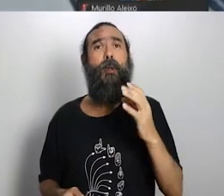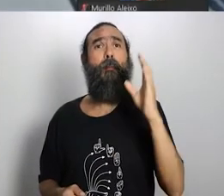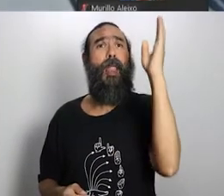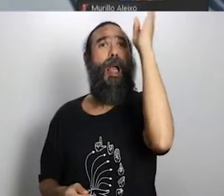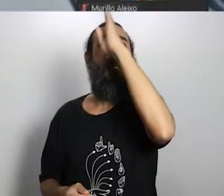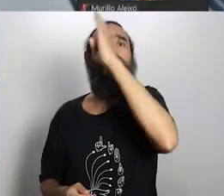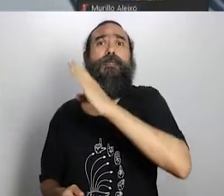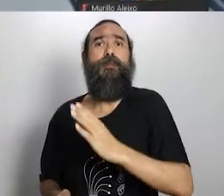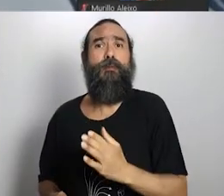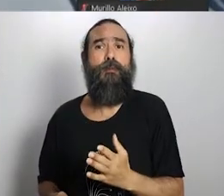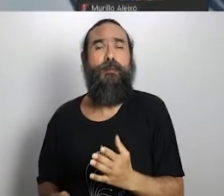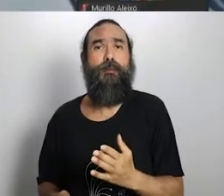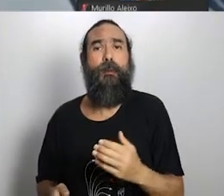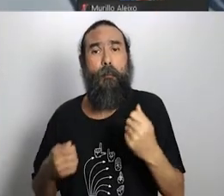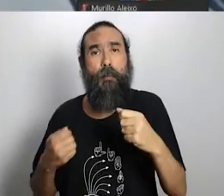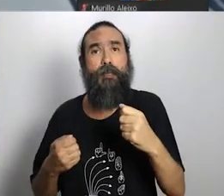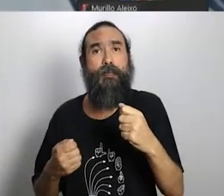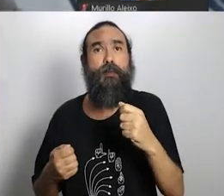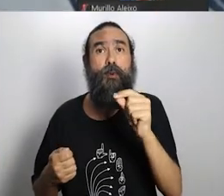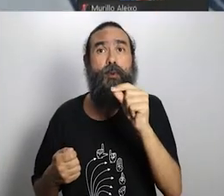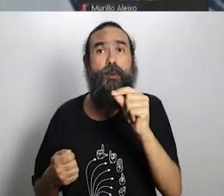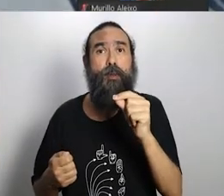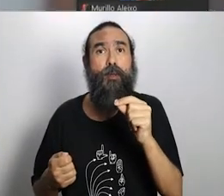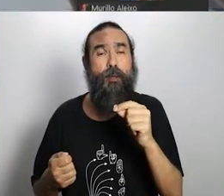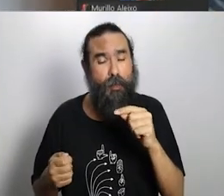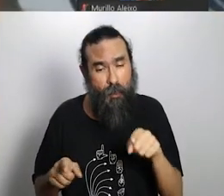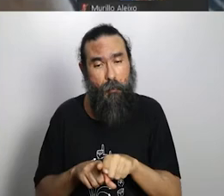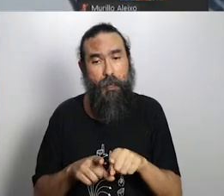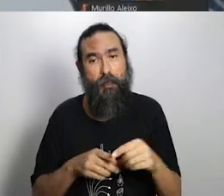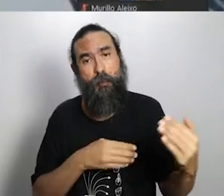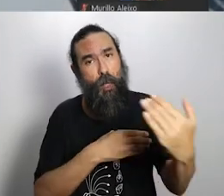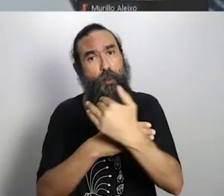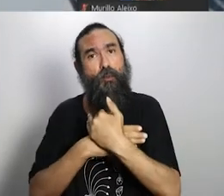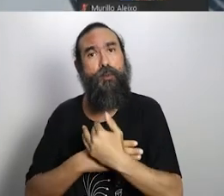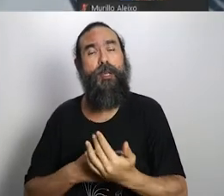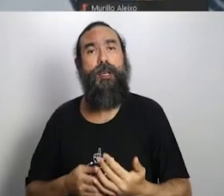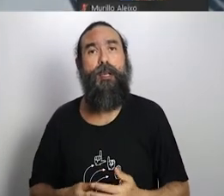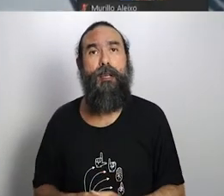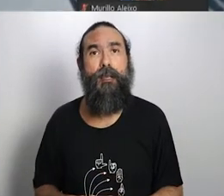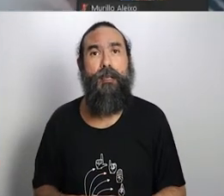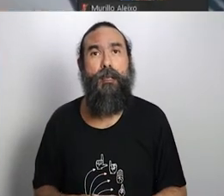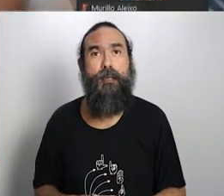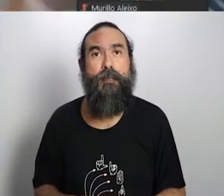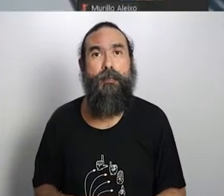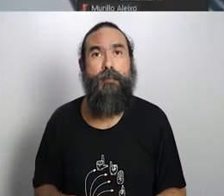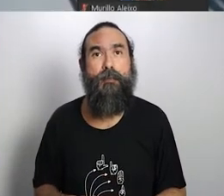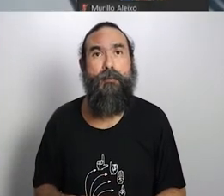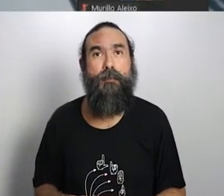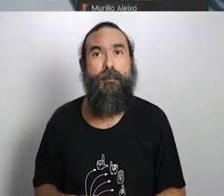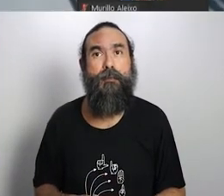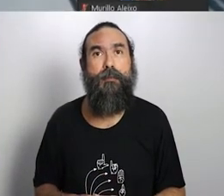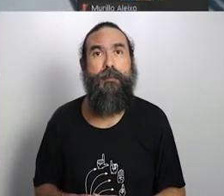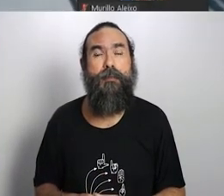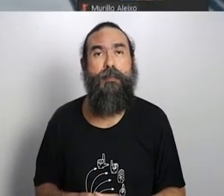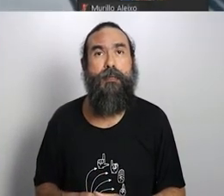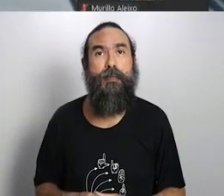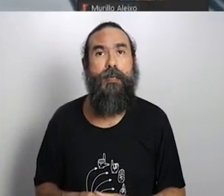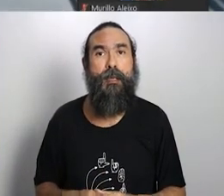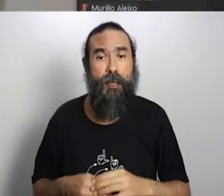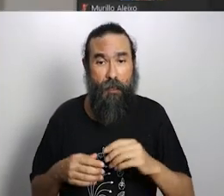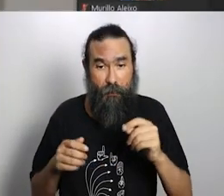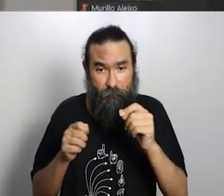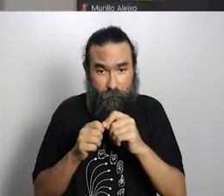isso, para chegar onde eu quero e fazer bonitinho, recompensa direito, paga direito, valoriza meu trabalho, me dá valor. É